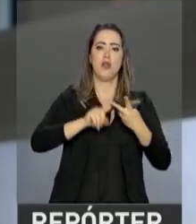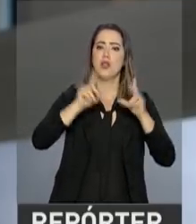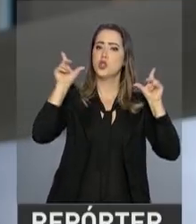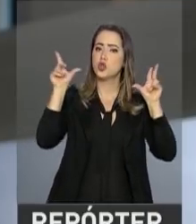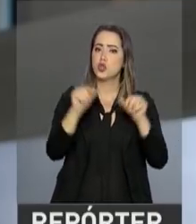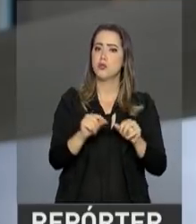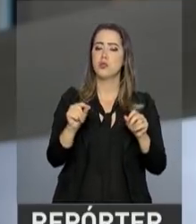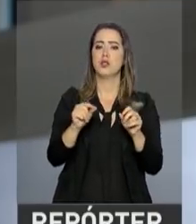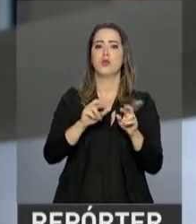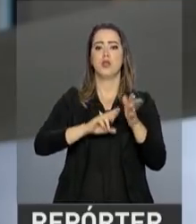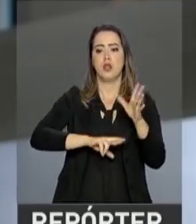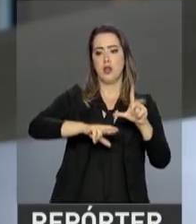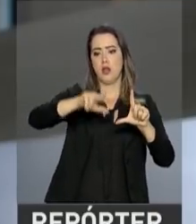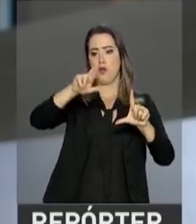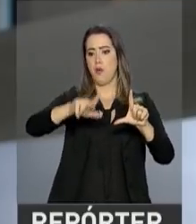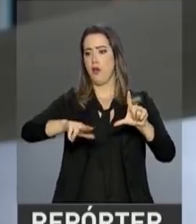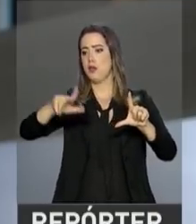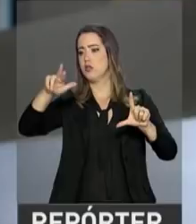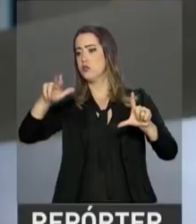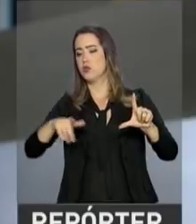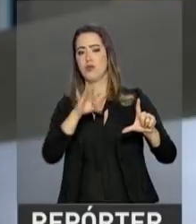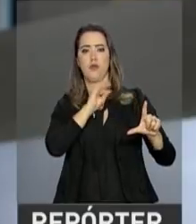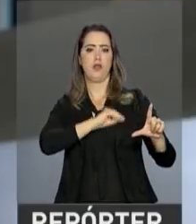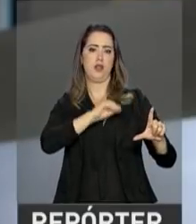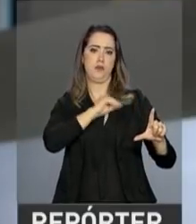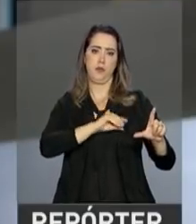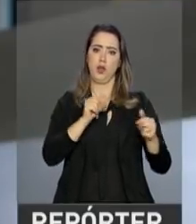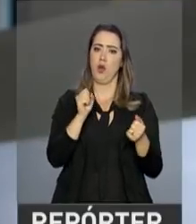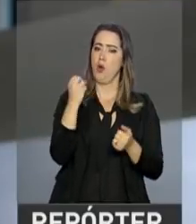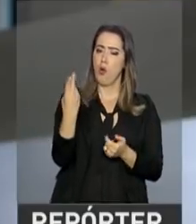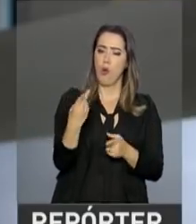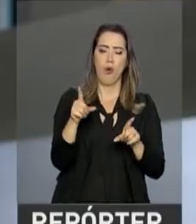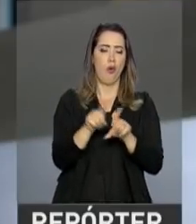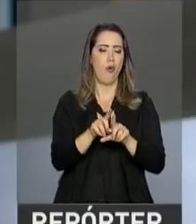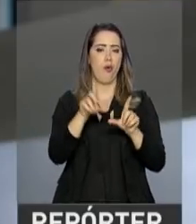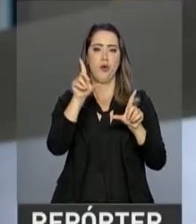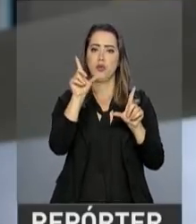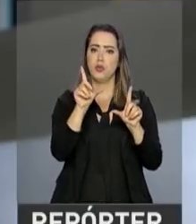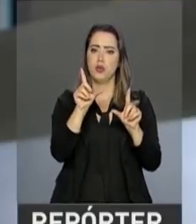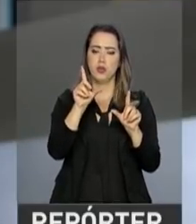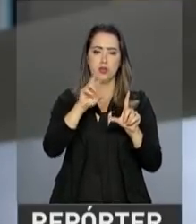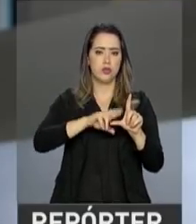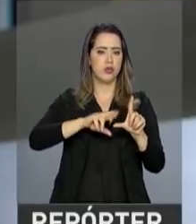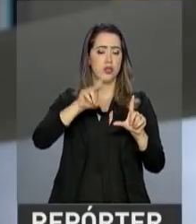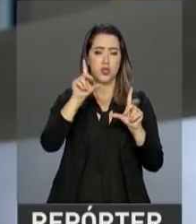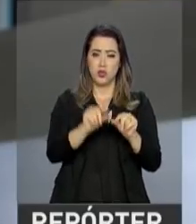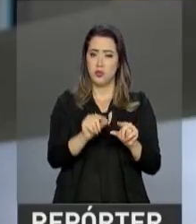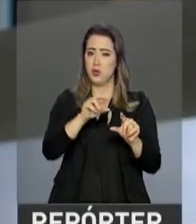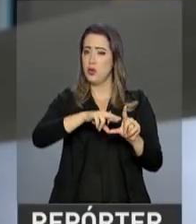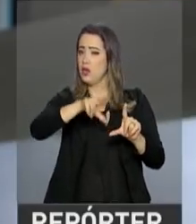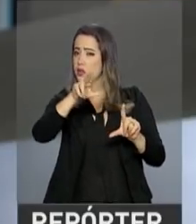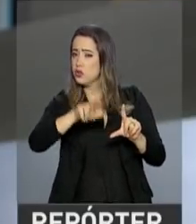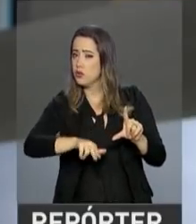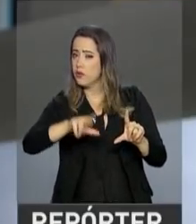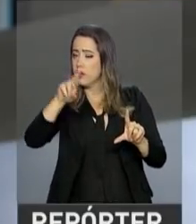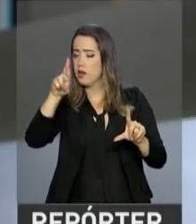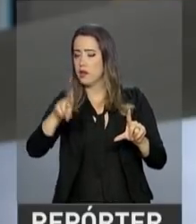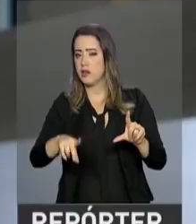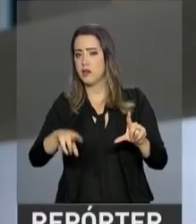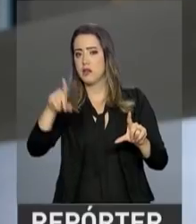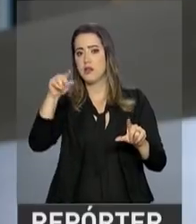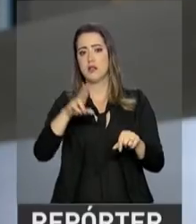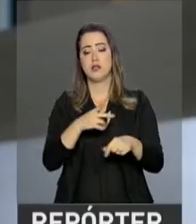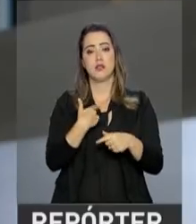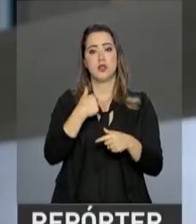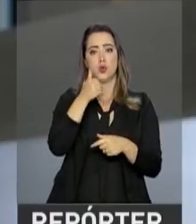de desigualdades regionais a redução da desigualdade de gênero que vão da questão da de energias limpas né a gente combate à